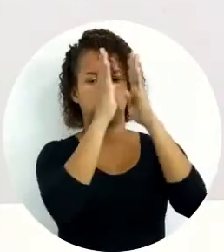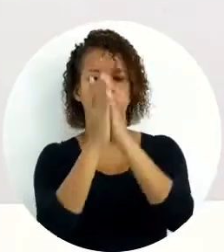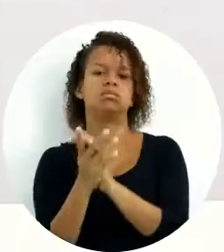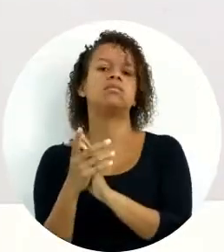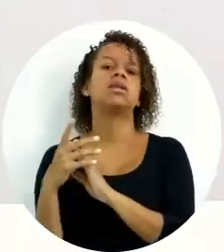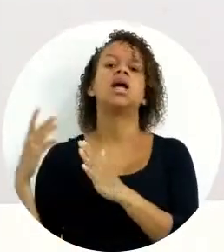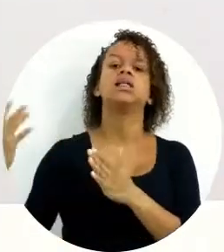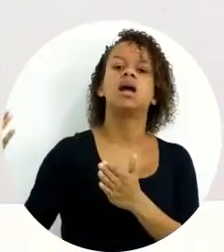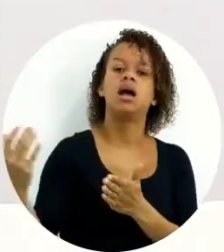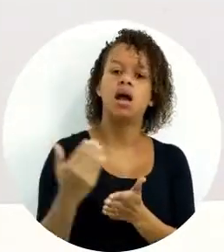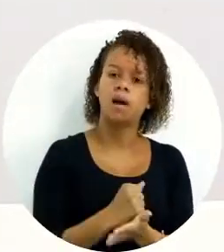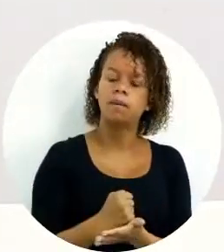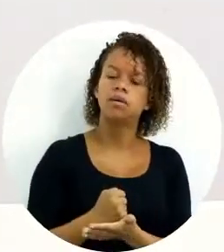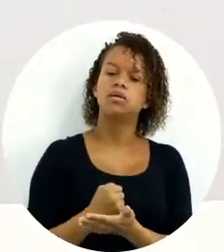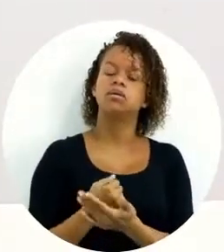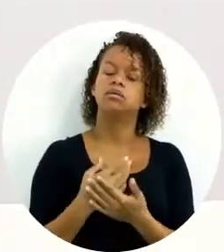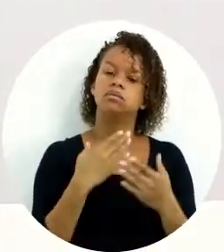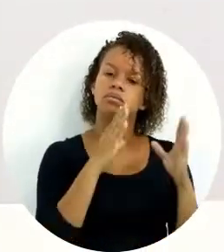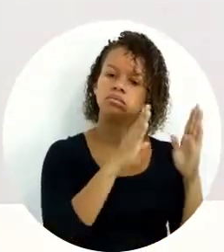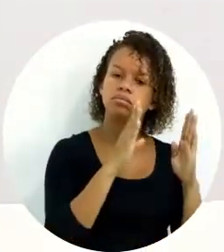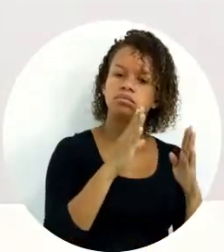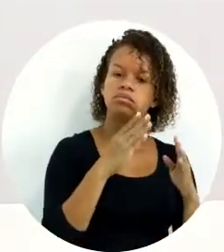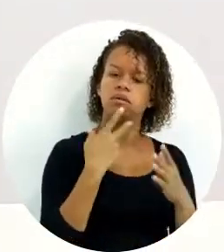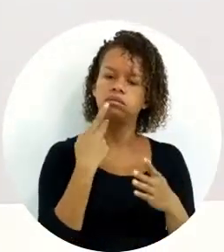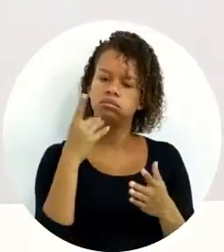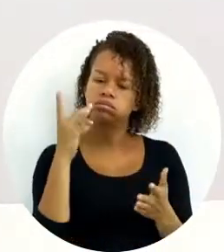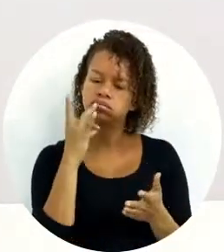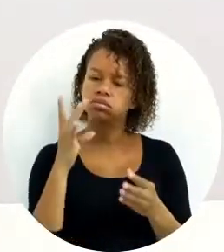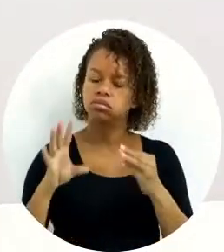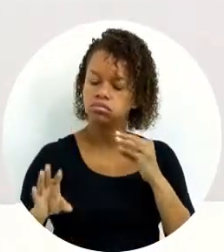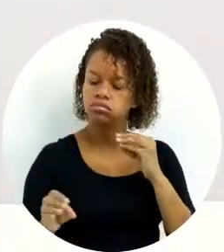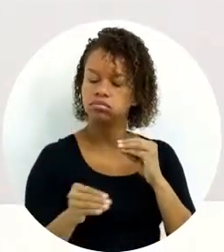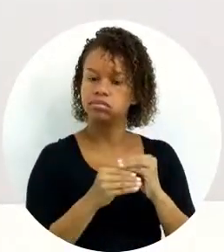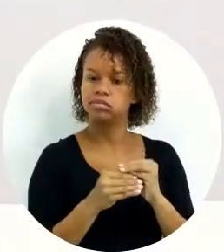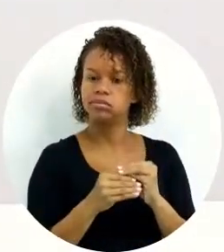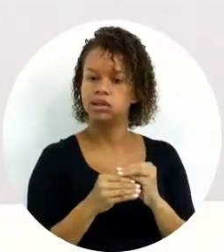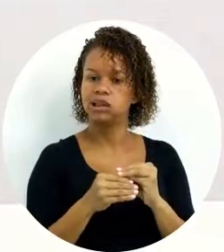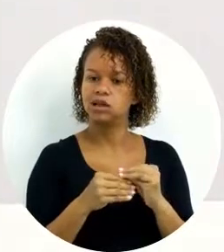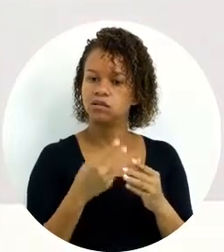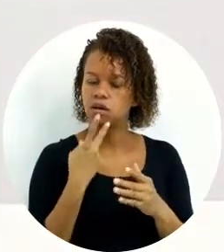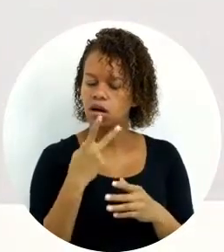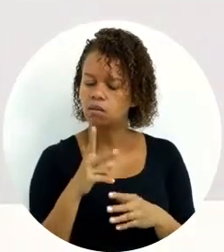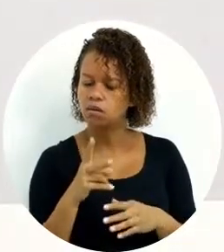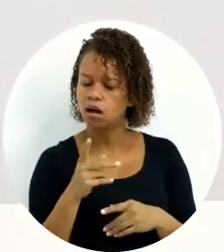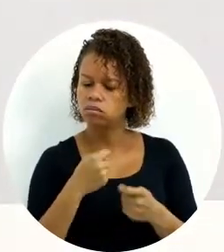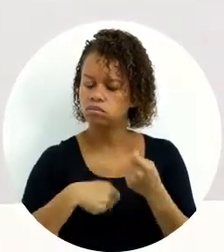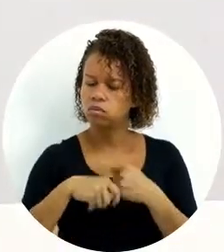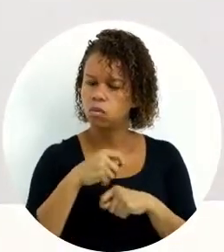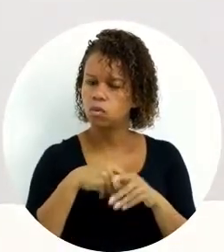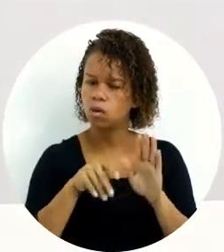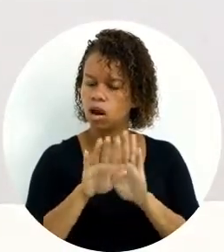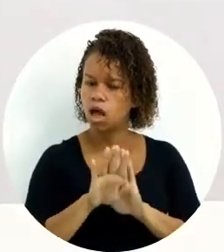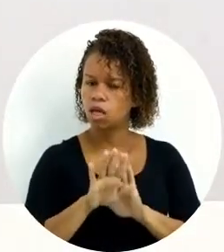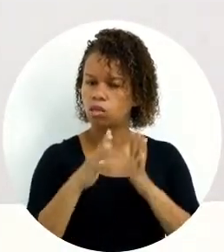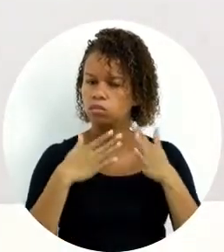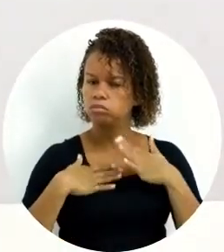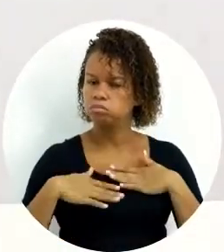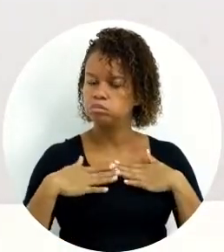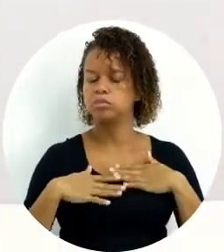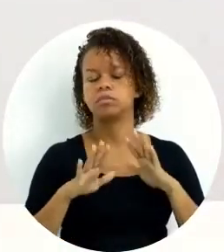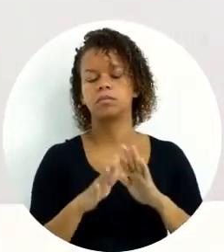recuperação da informação ela é baseada em um processo de indexação e de um vocabulário controlado.